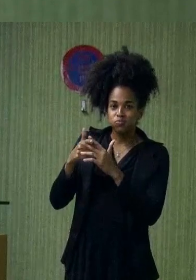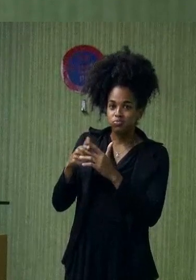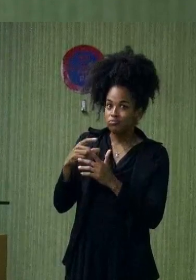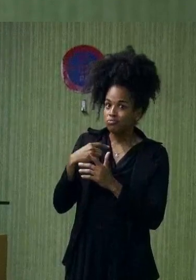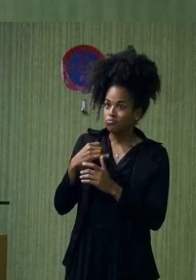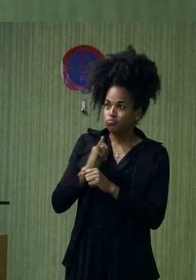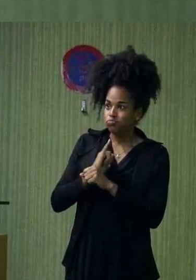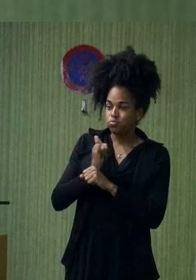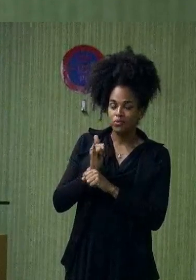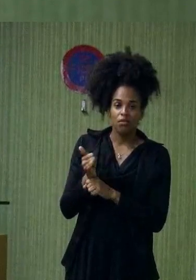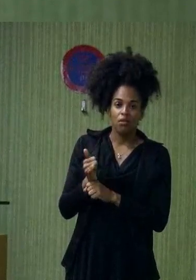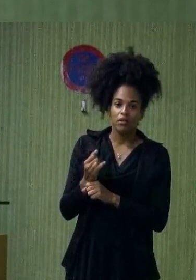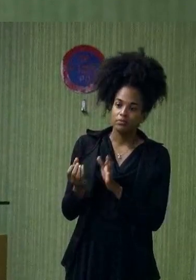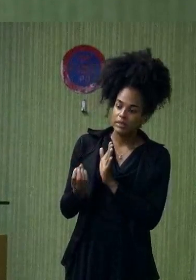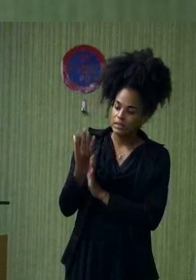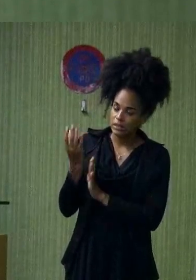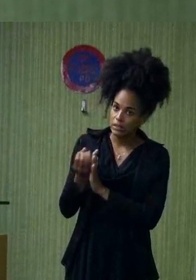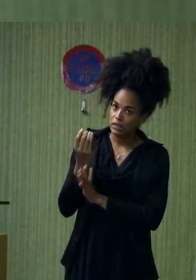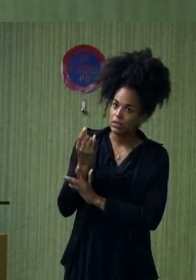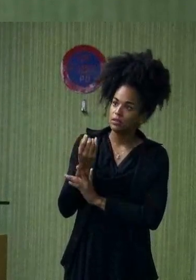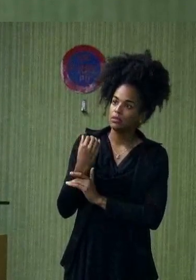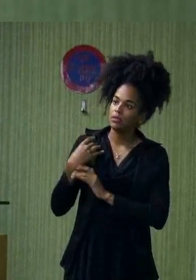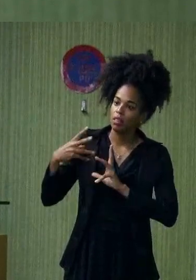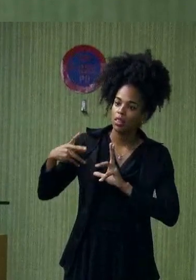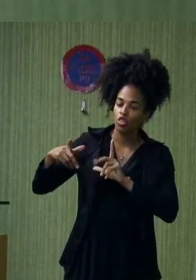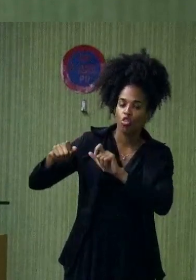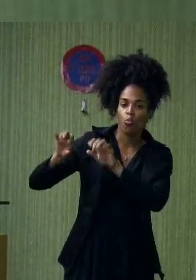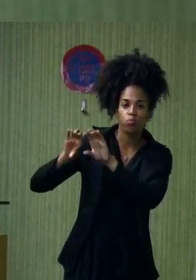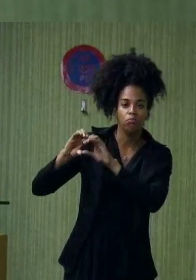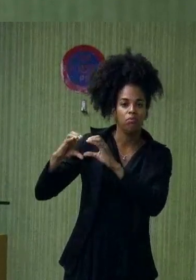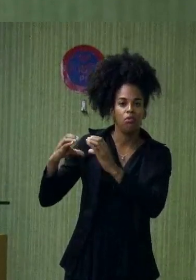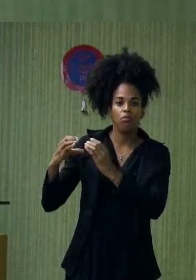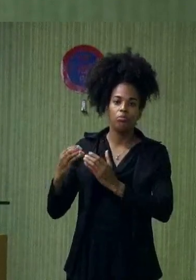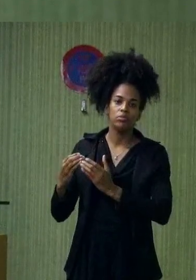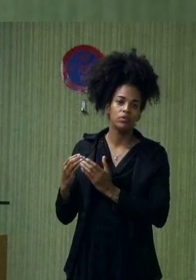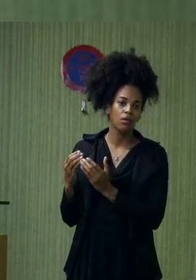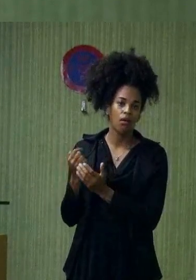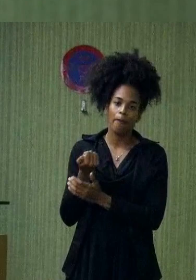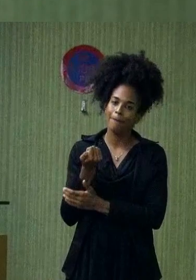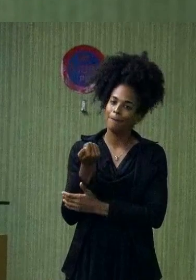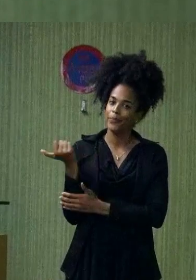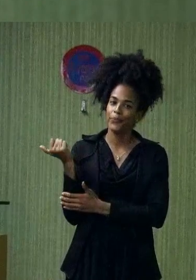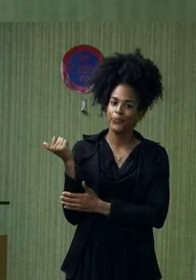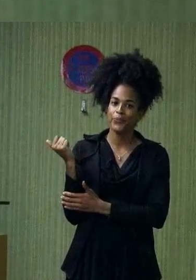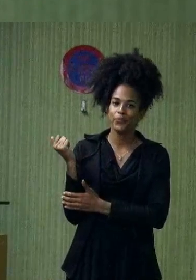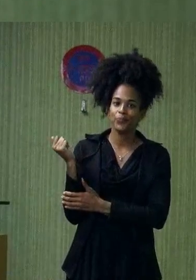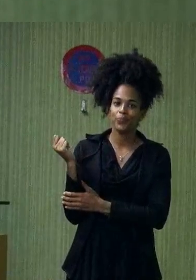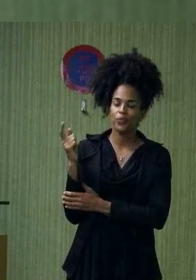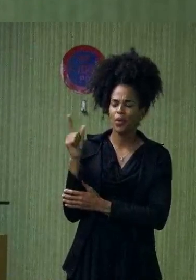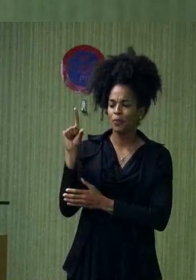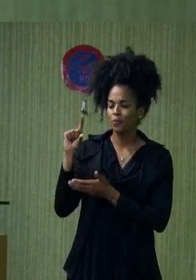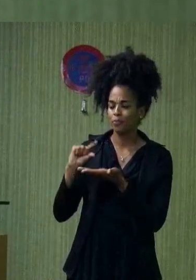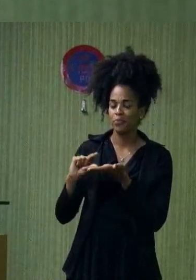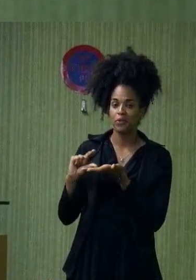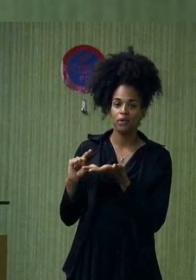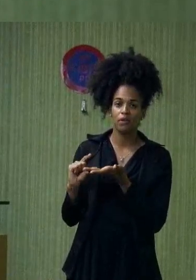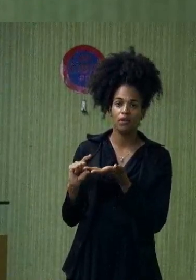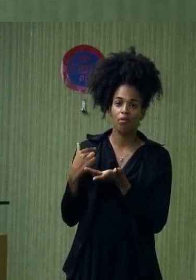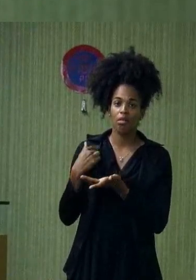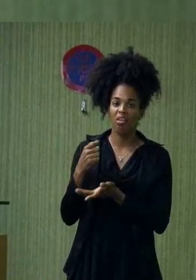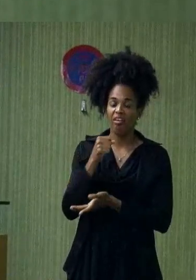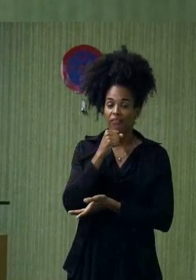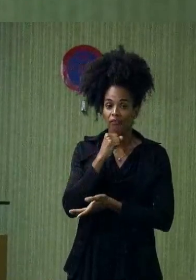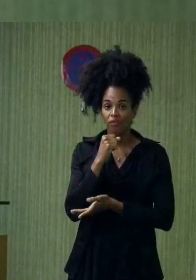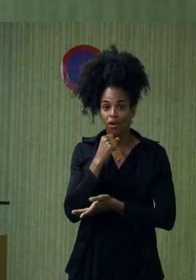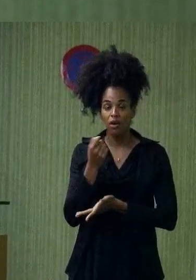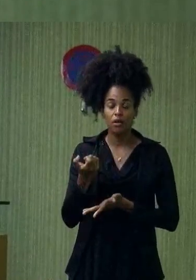capazes de de atender toda a comunidade insuficiente é um gerador pequeno obsoleto eh foi